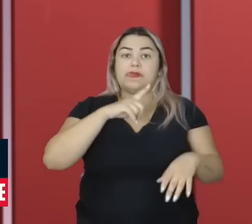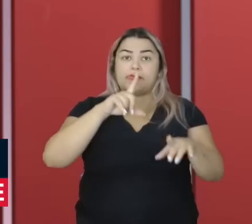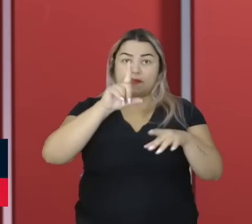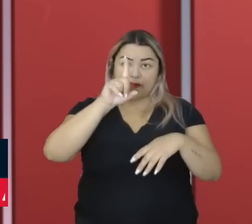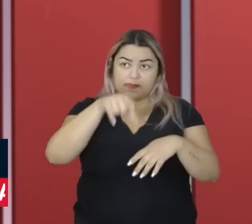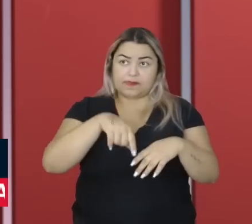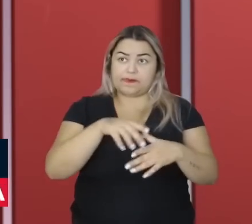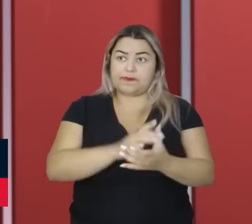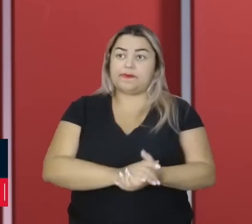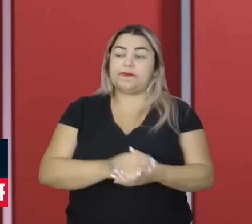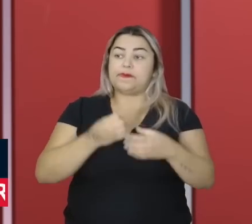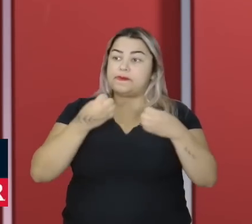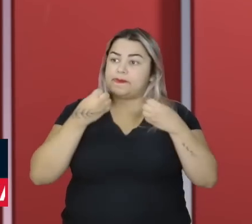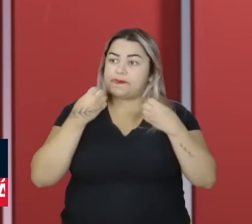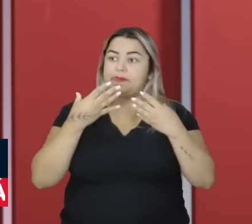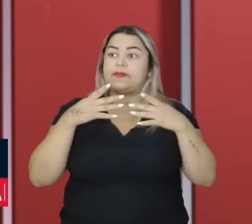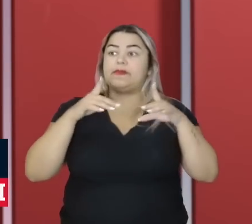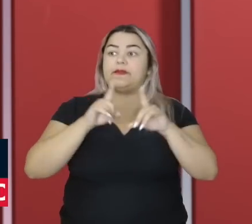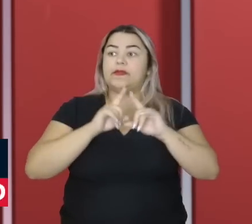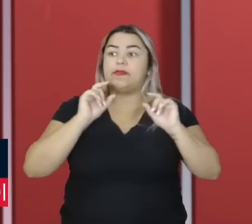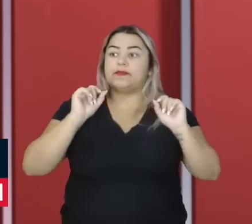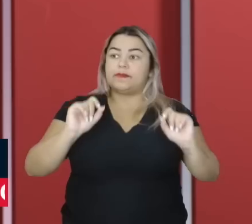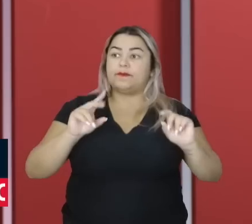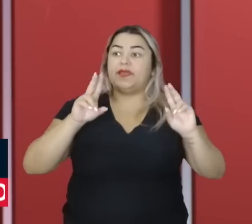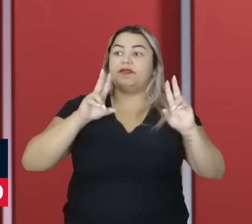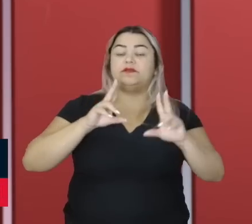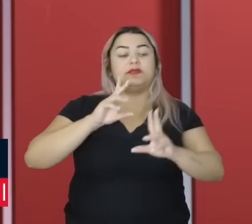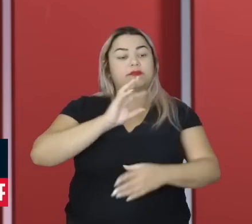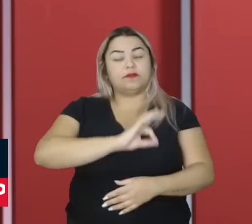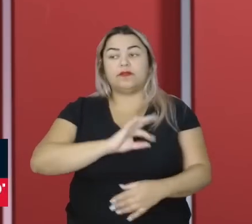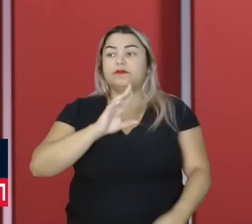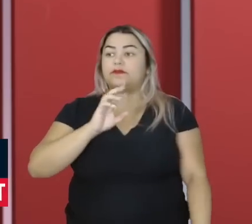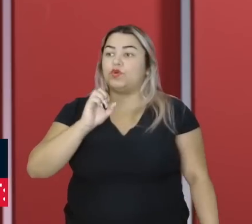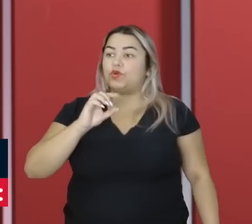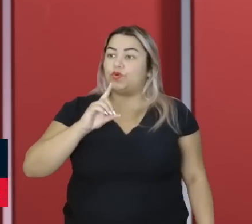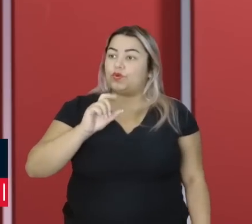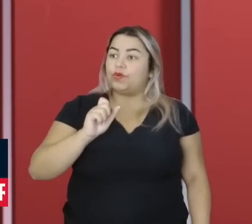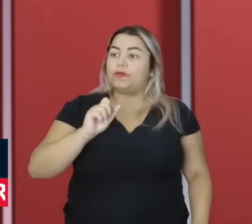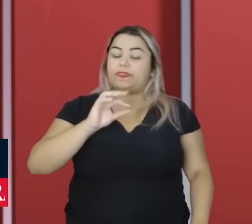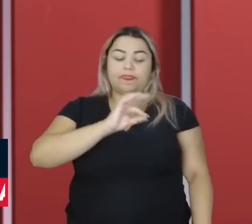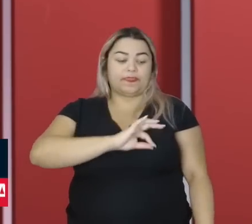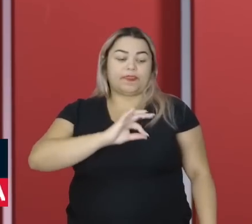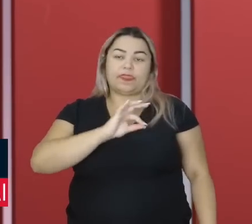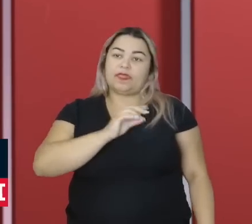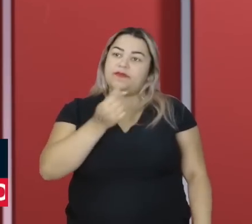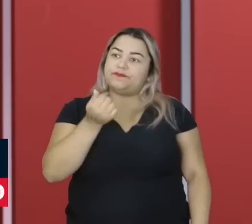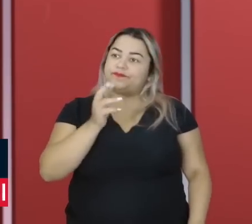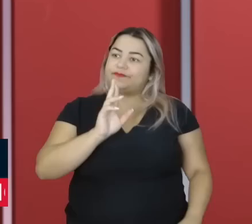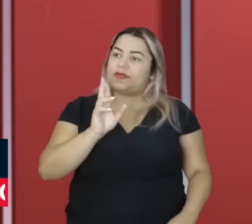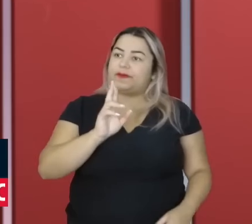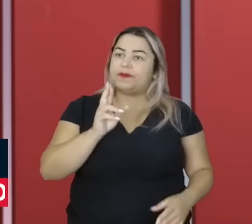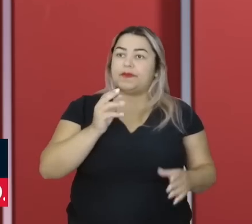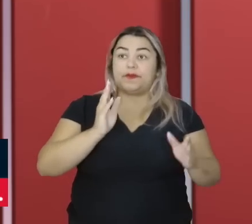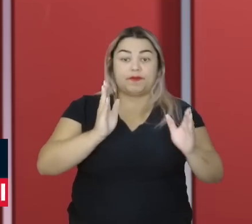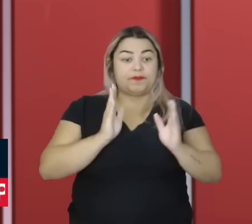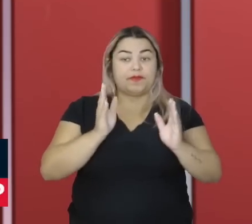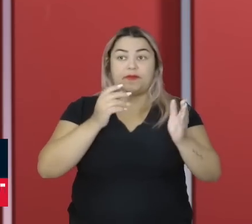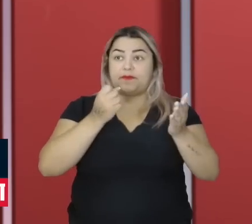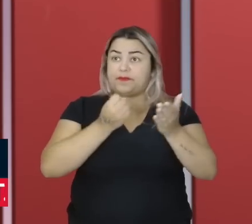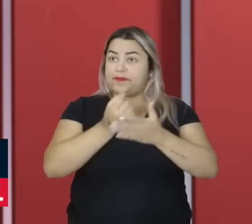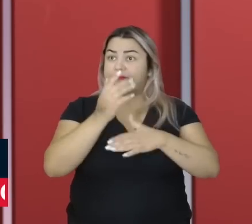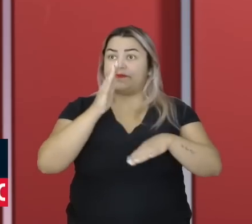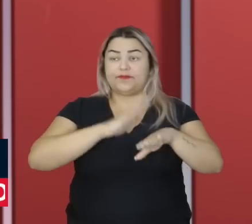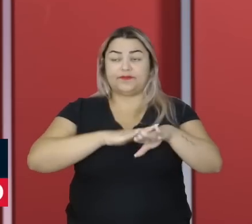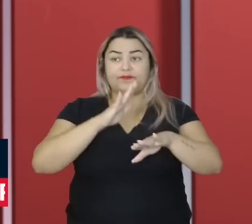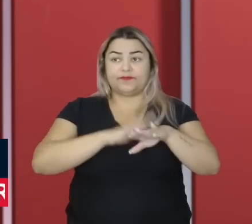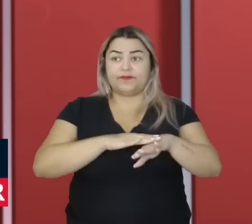sobre bens e renda, porque tem uma diferença. O rico, sobre a renda, vai pagar mais do que o pobre, que tende a ser